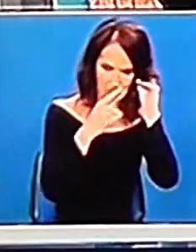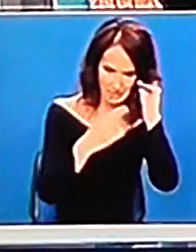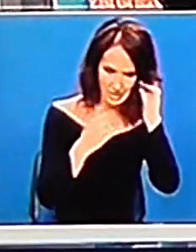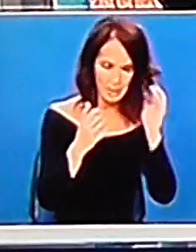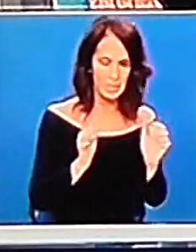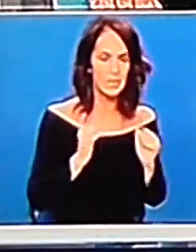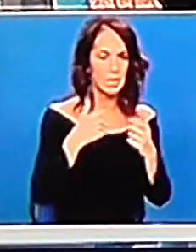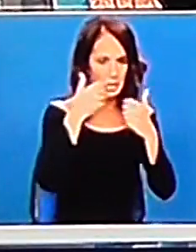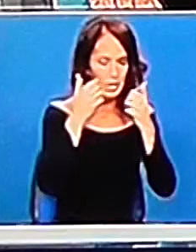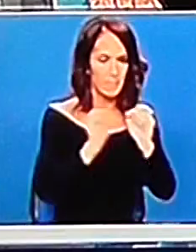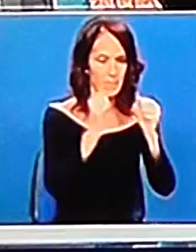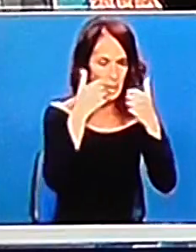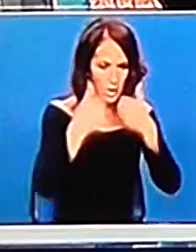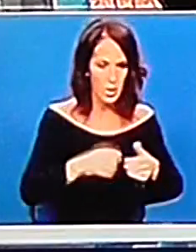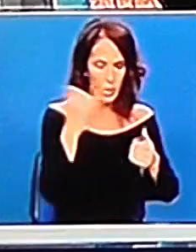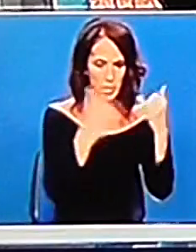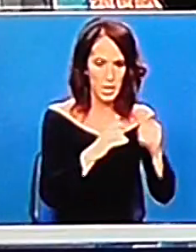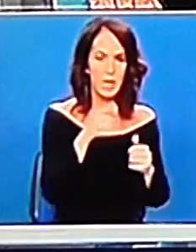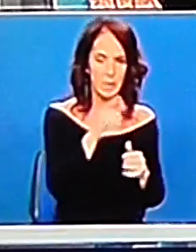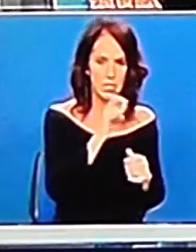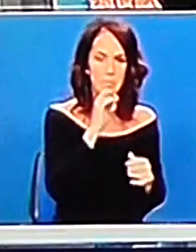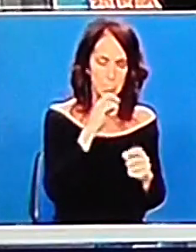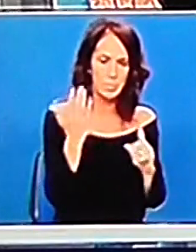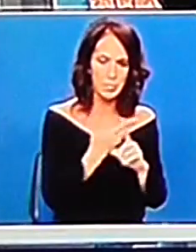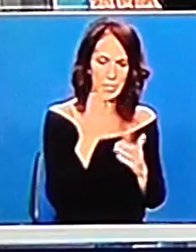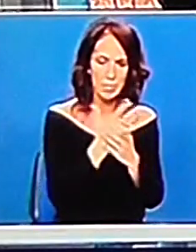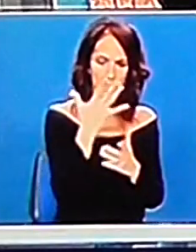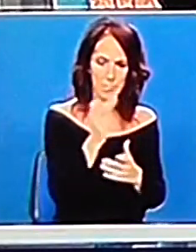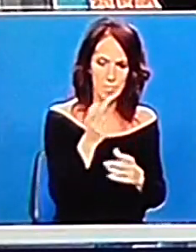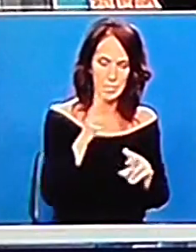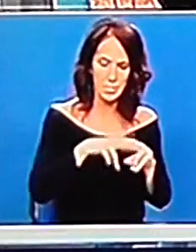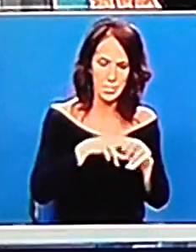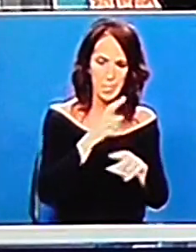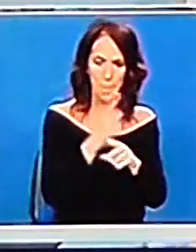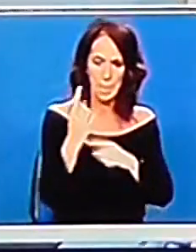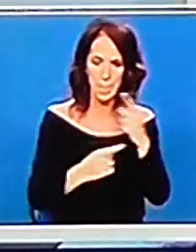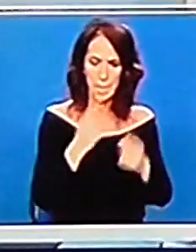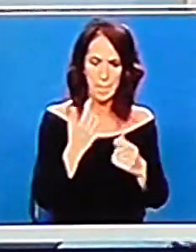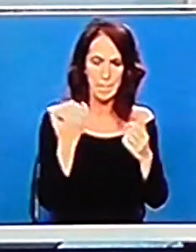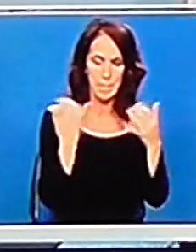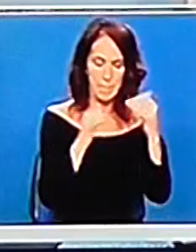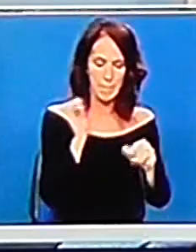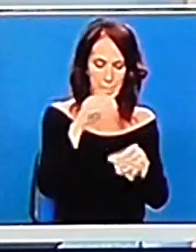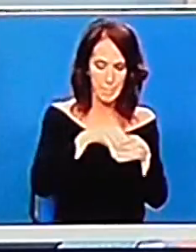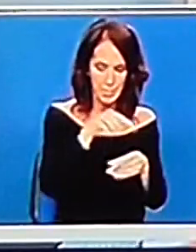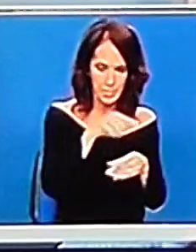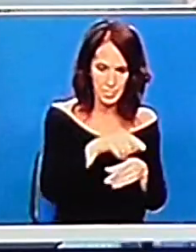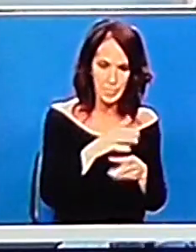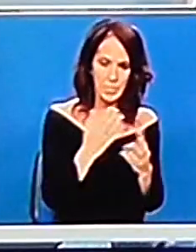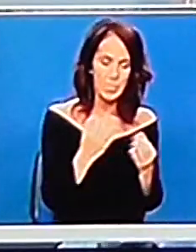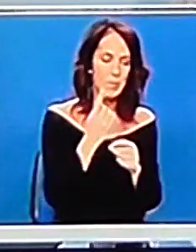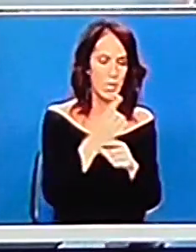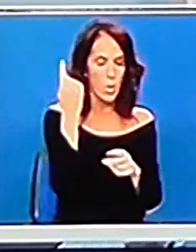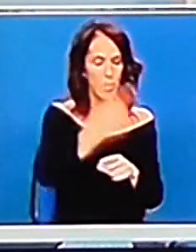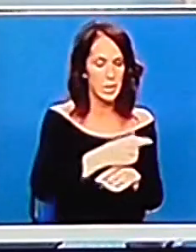ofensa à integridade física e inventor menos maus tratos que é um pena podendo até 15 anos de prisão por muitas vezes a maus tratos não contesto mundo neste